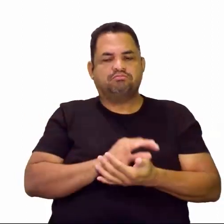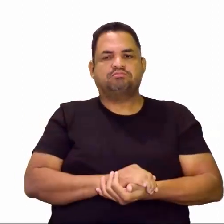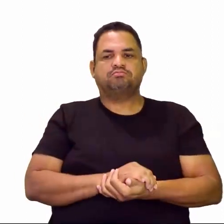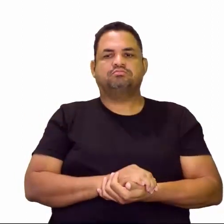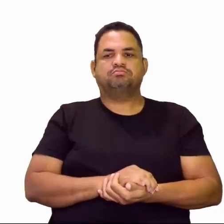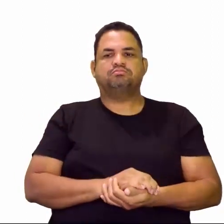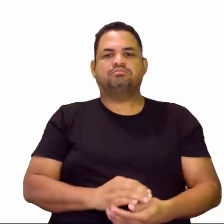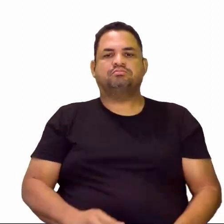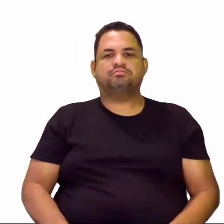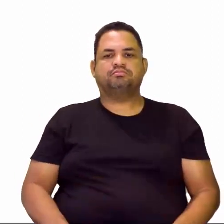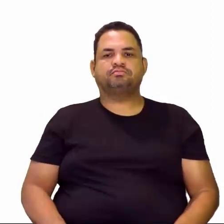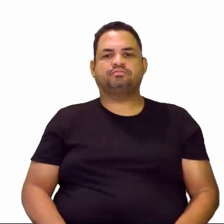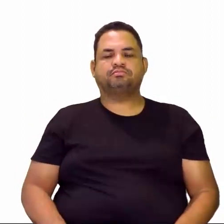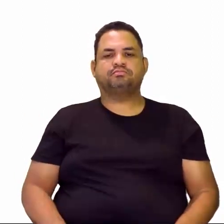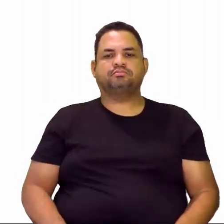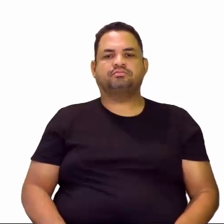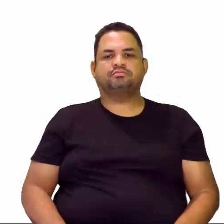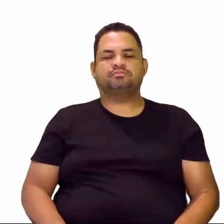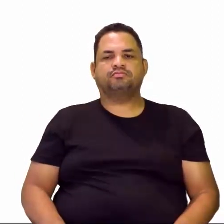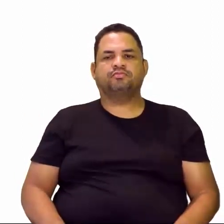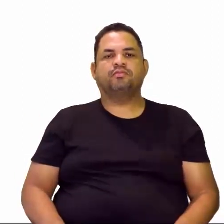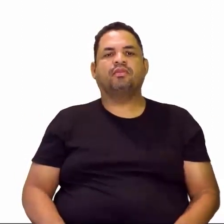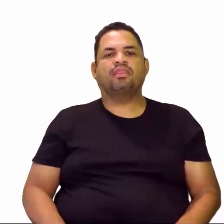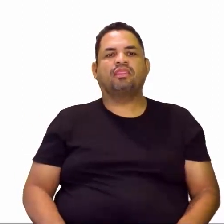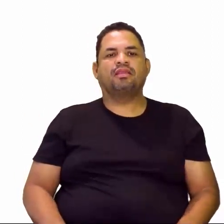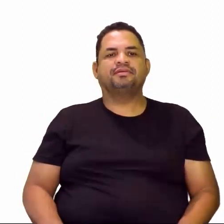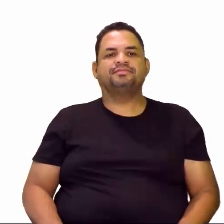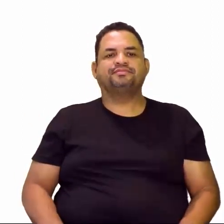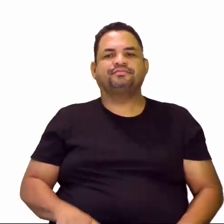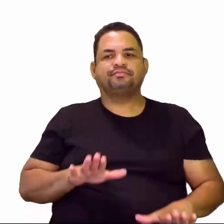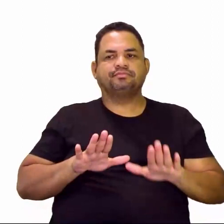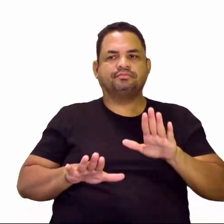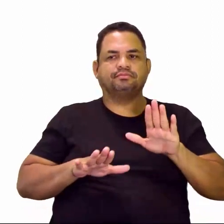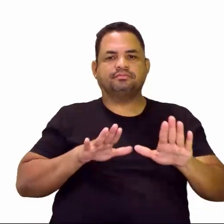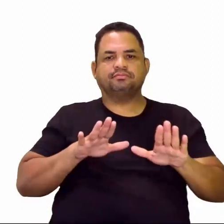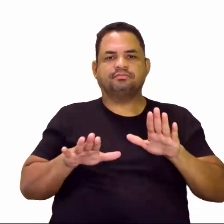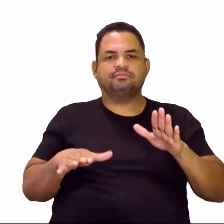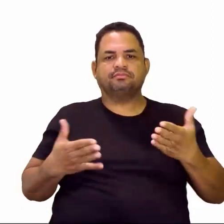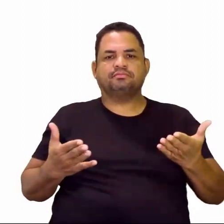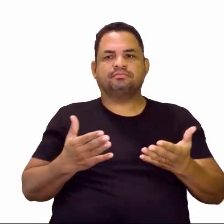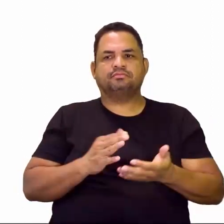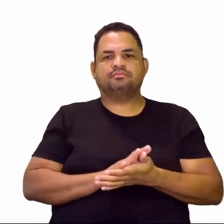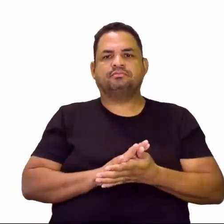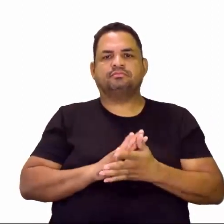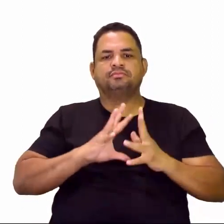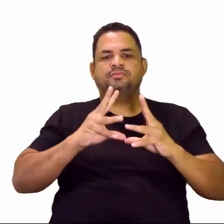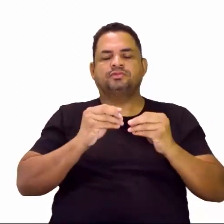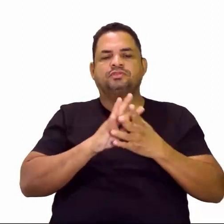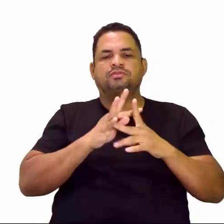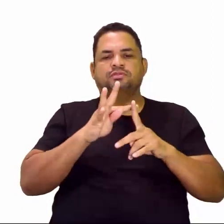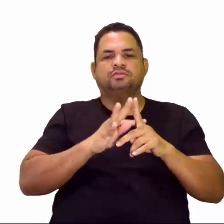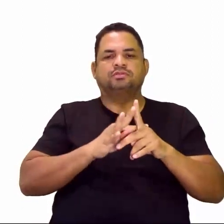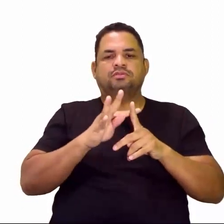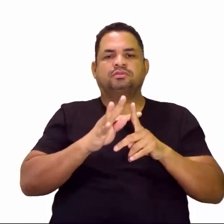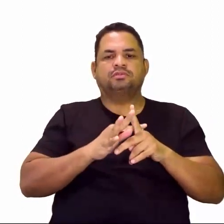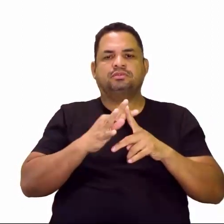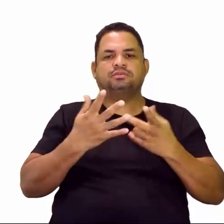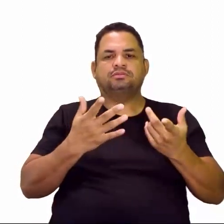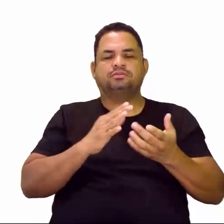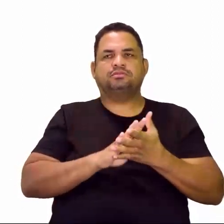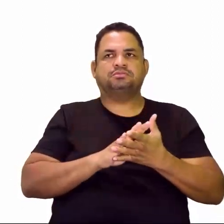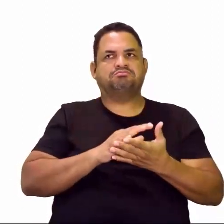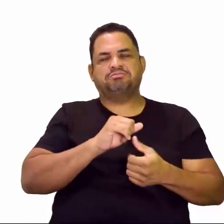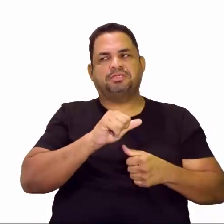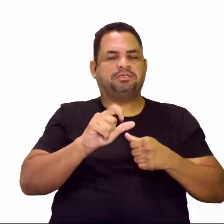se encontram, tá certo? Então, depende muito, nem toda temperatura a substância passa para a